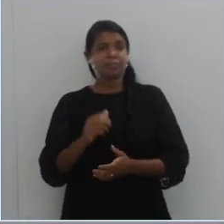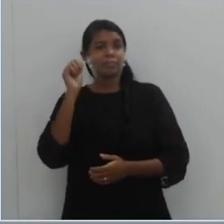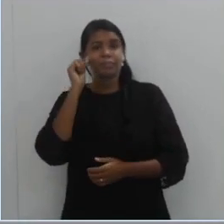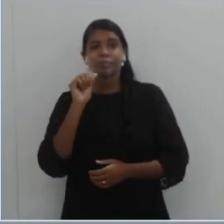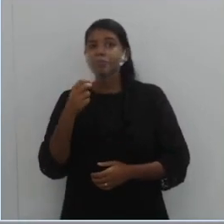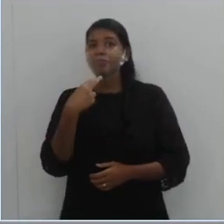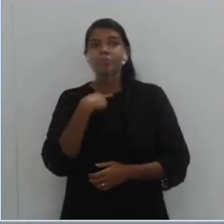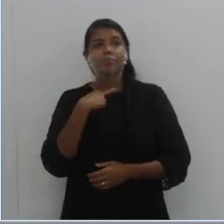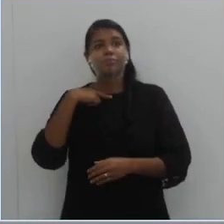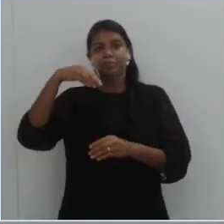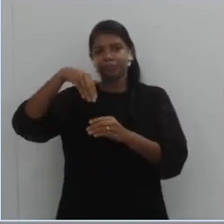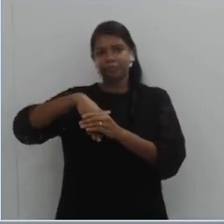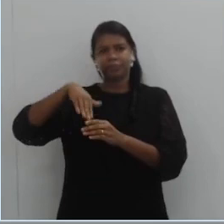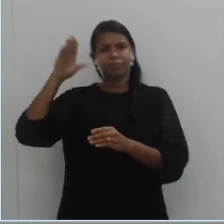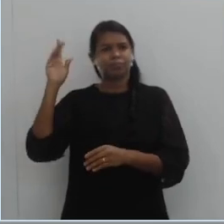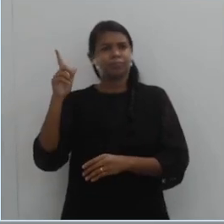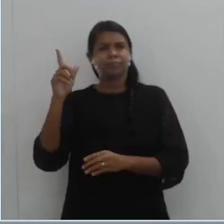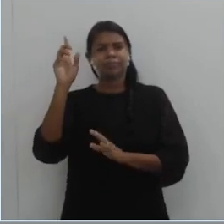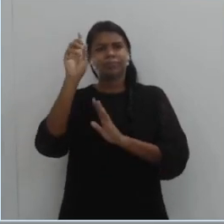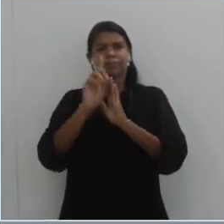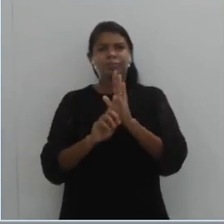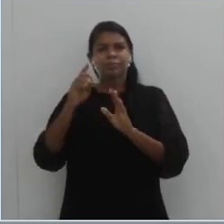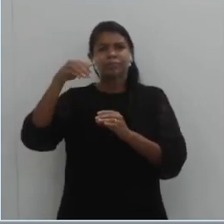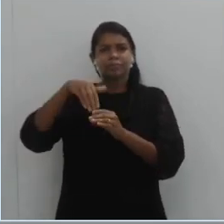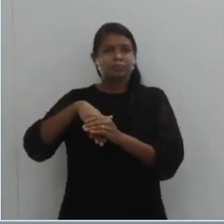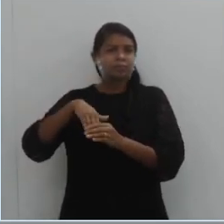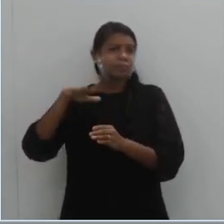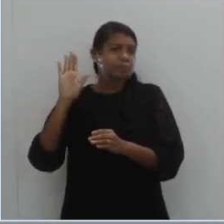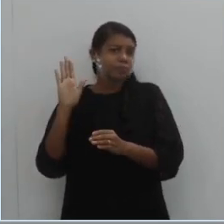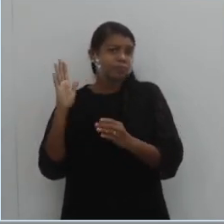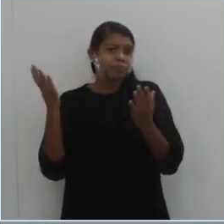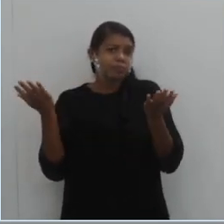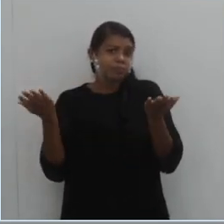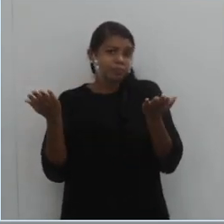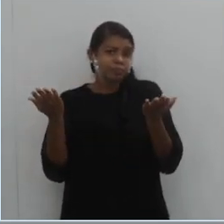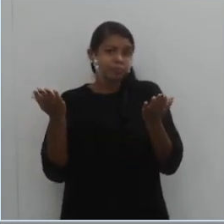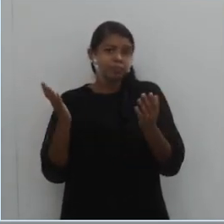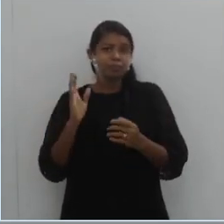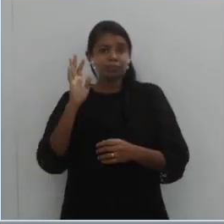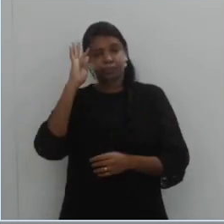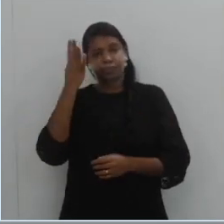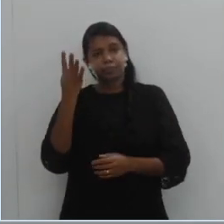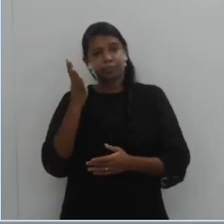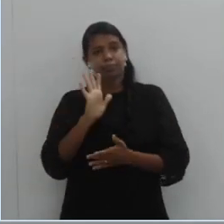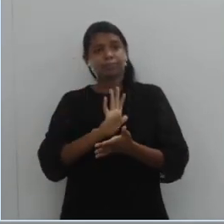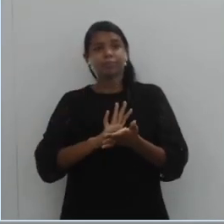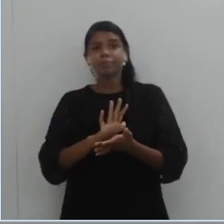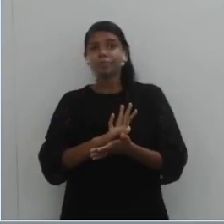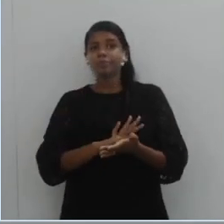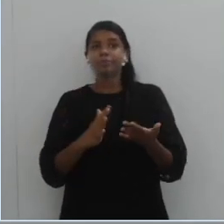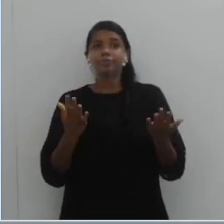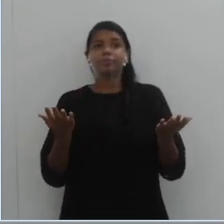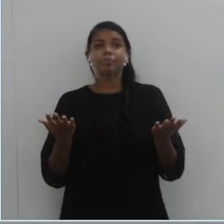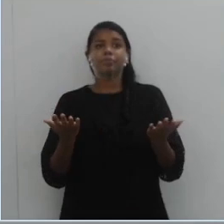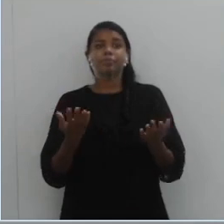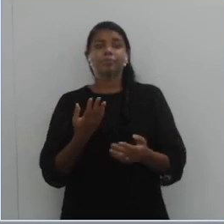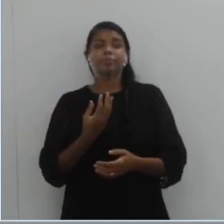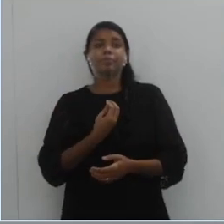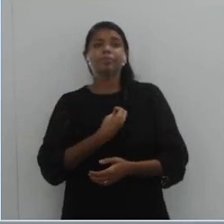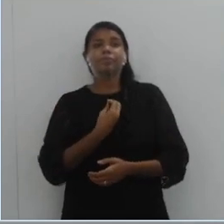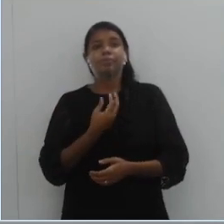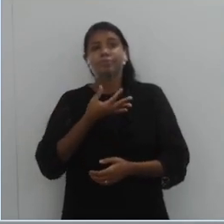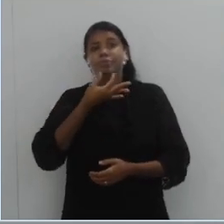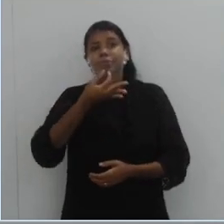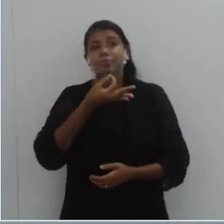excluída, né? Então, tipo, ela não tomava nenhuma decisão sequer. Nem podia